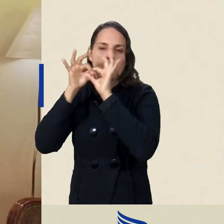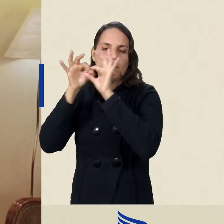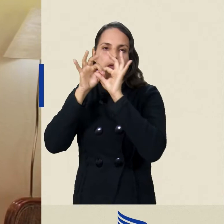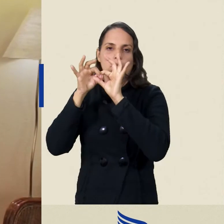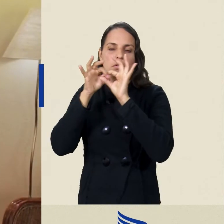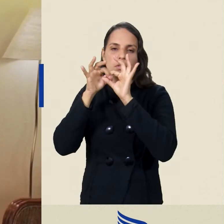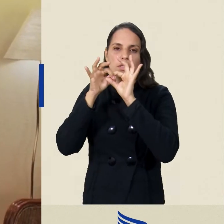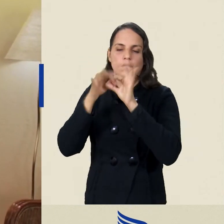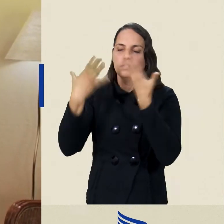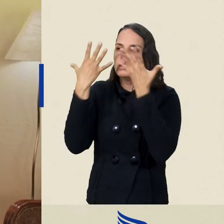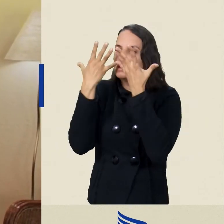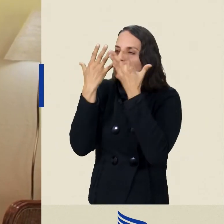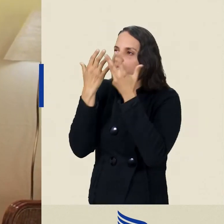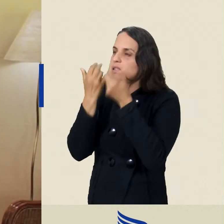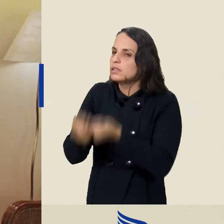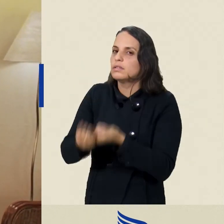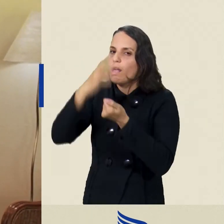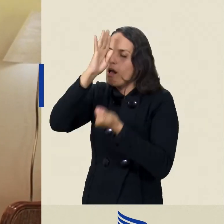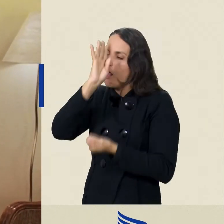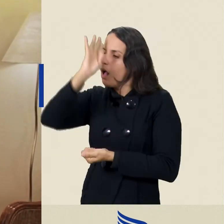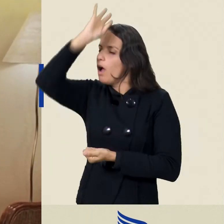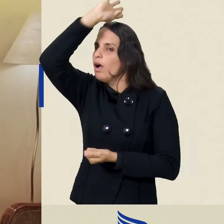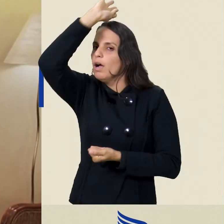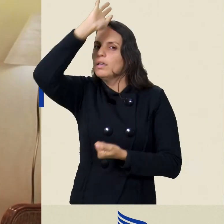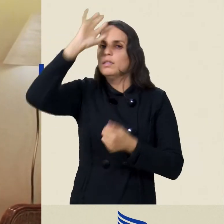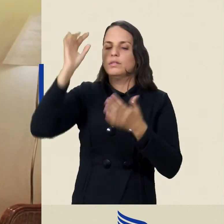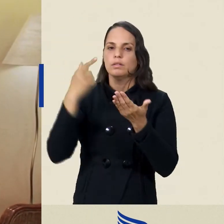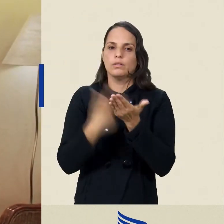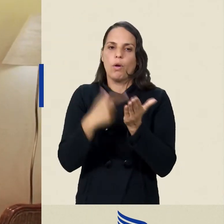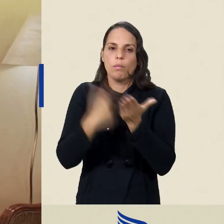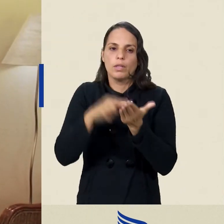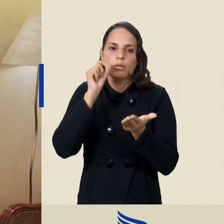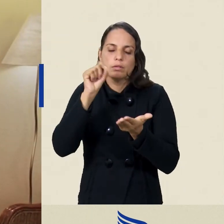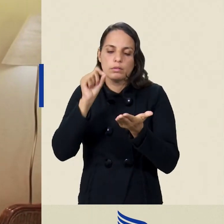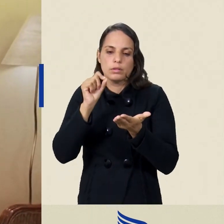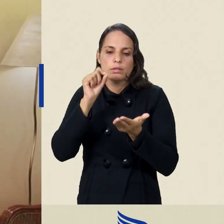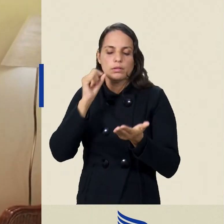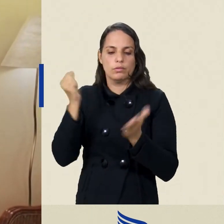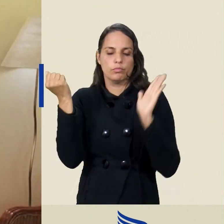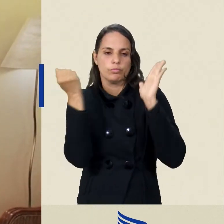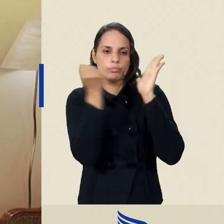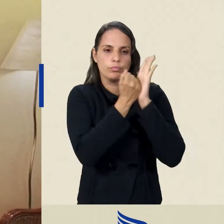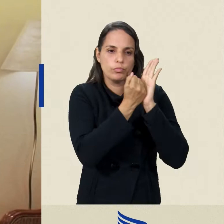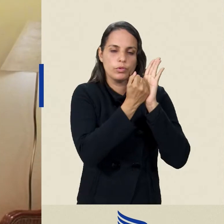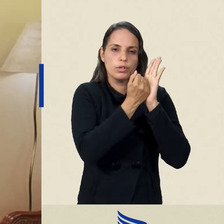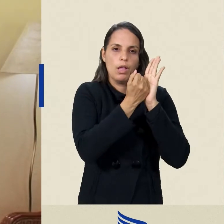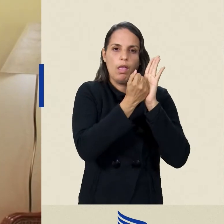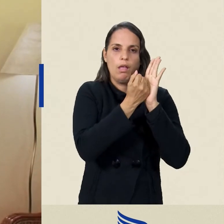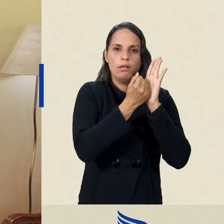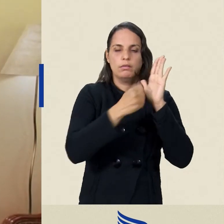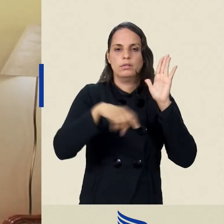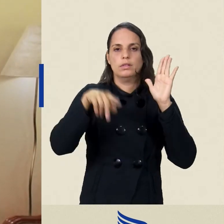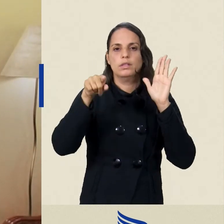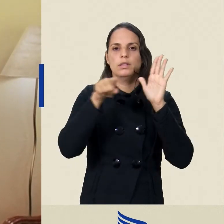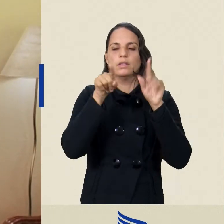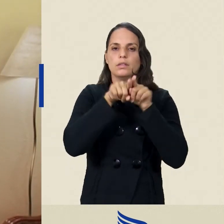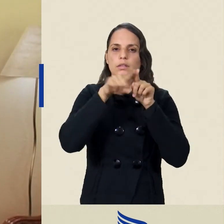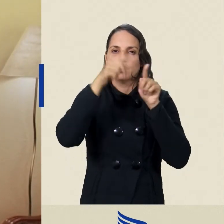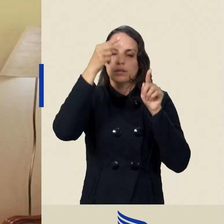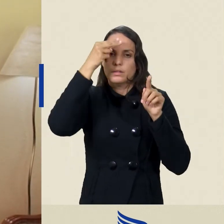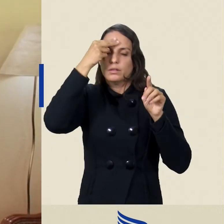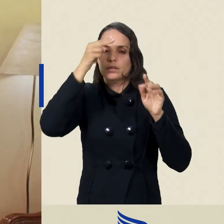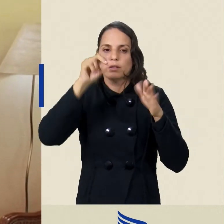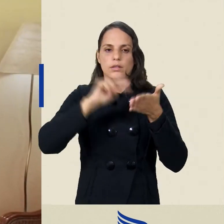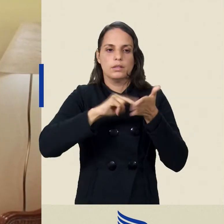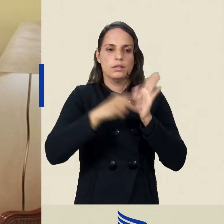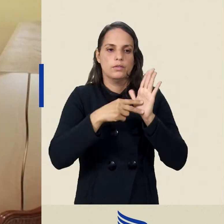rendição completa a Roma Papal, irá formar o sinal da besta, a santificação do primeiro dia da semana. Esse